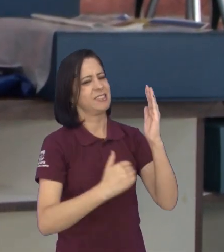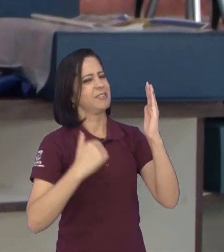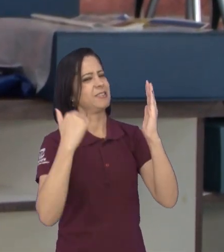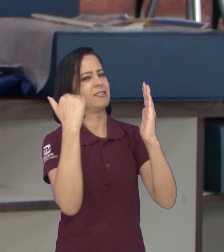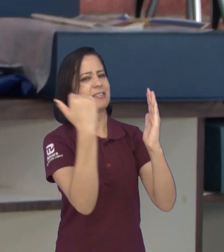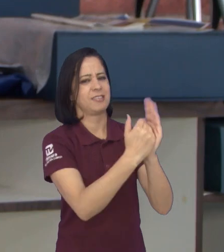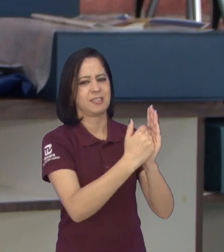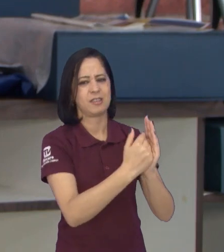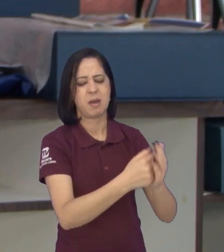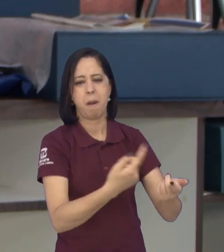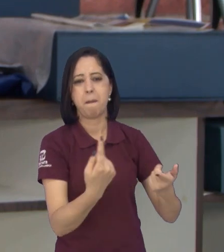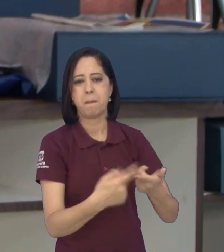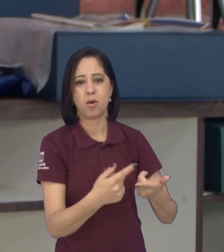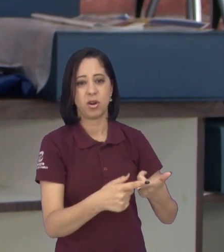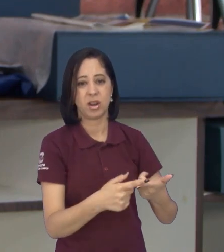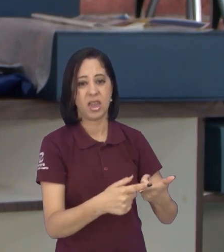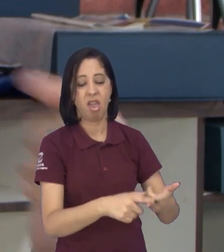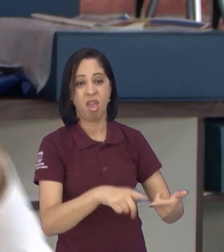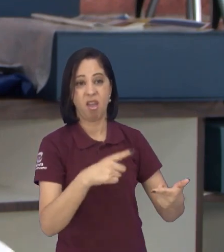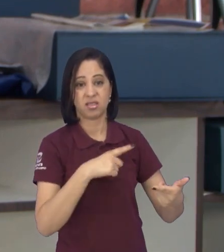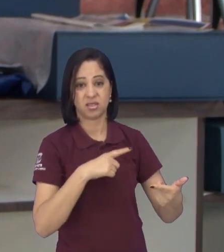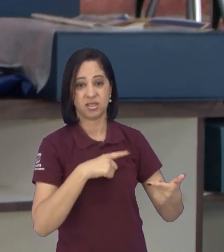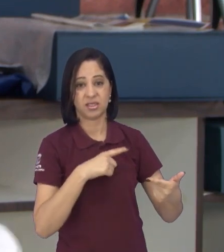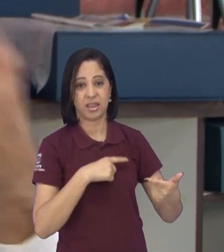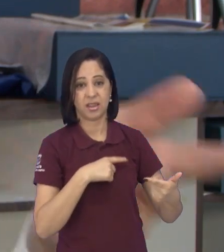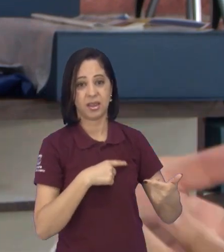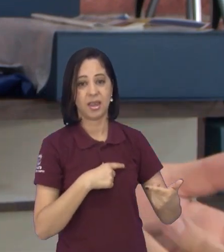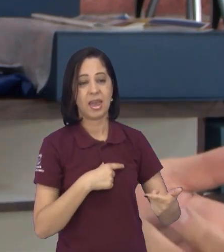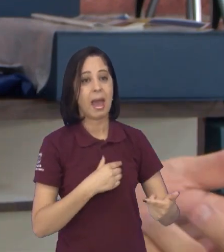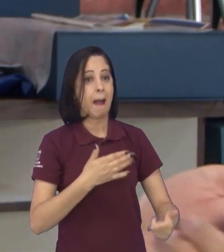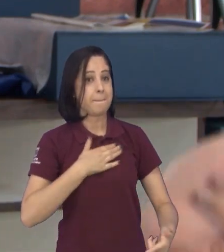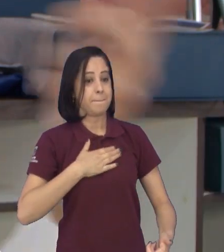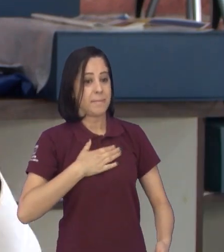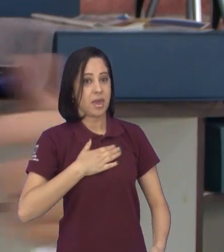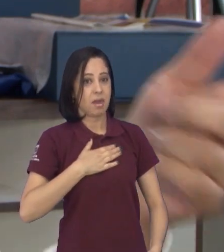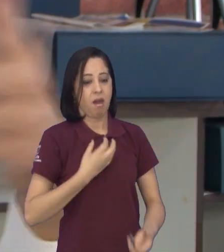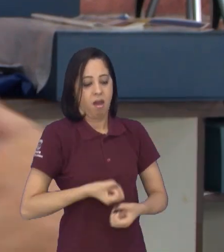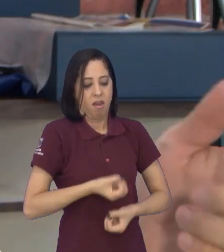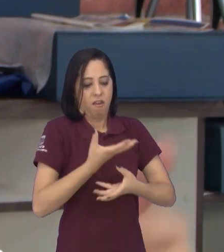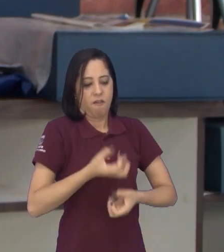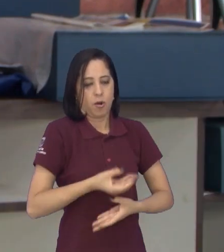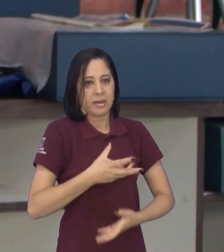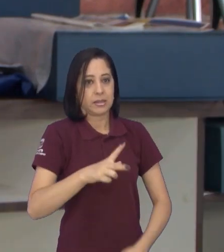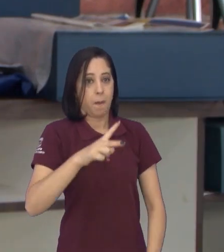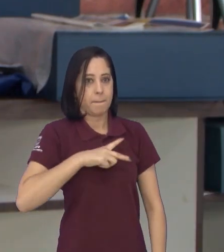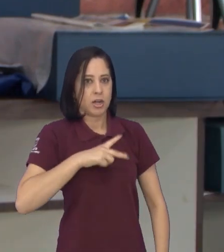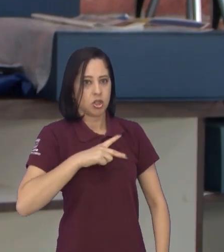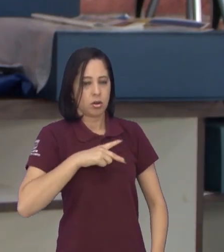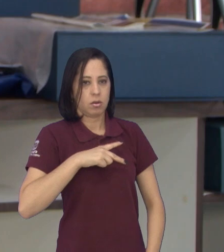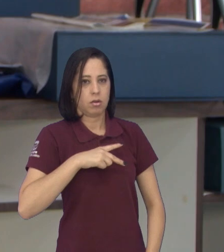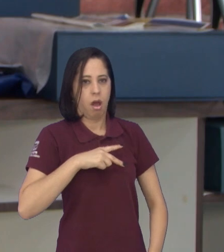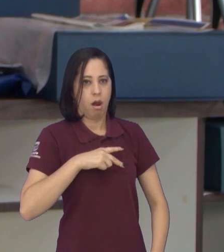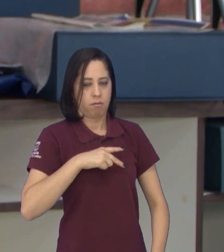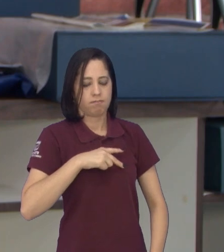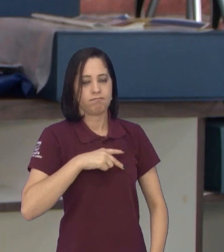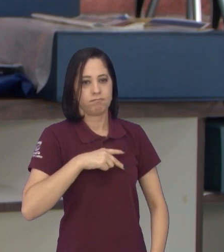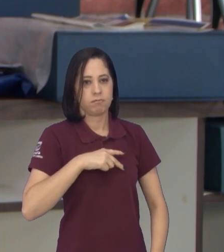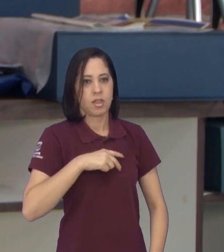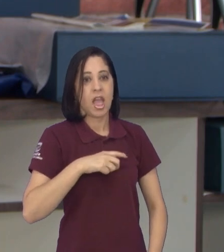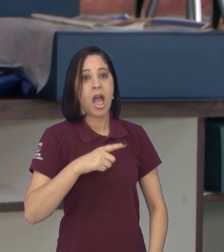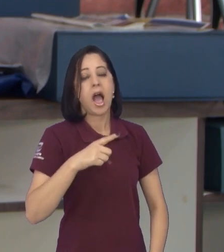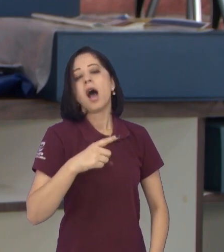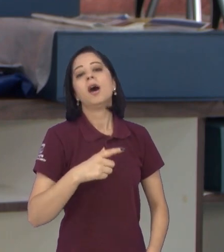uma remuneração em cima do meu dado, do seu dado, dos nossos dados de forma geral. Por